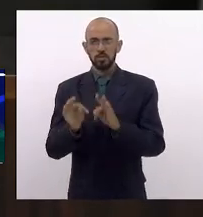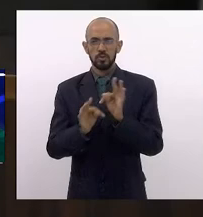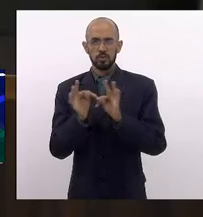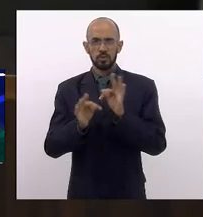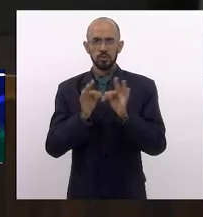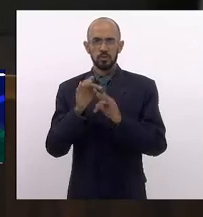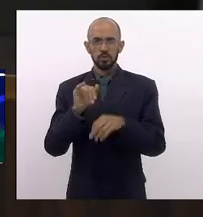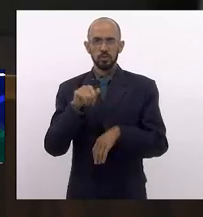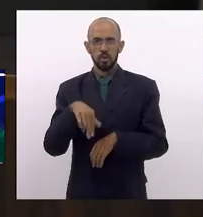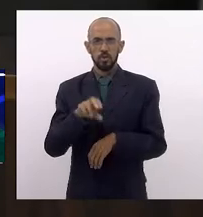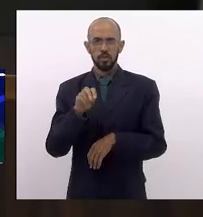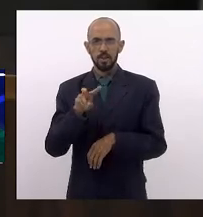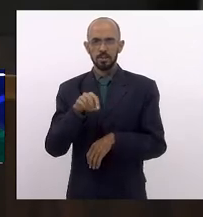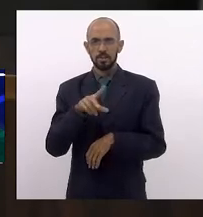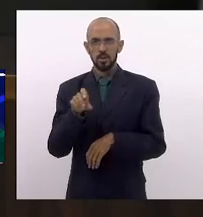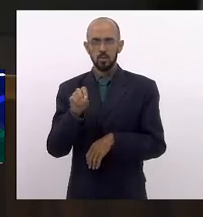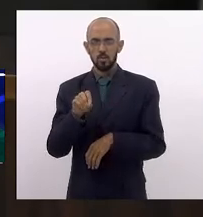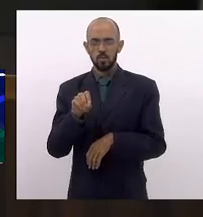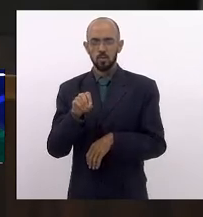e